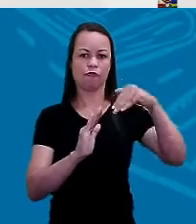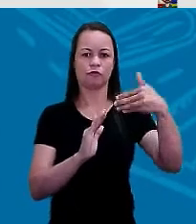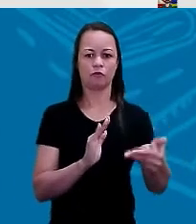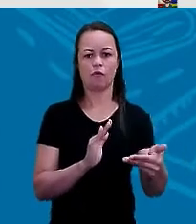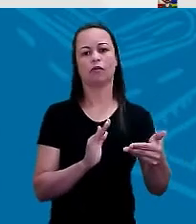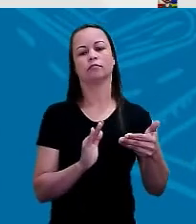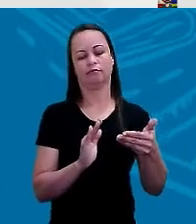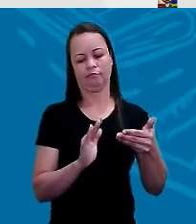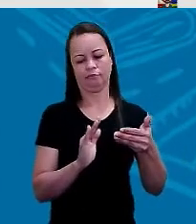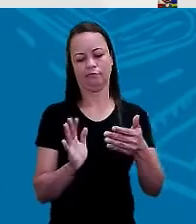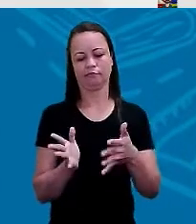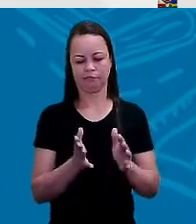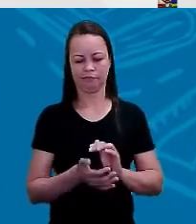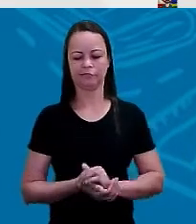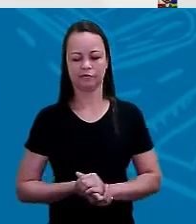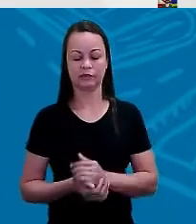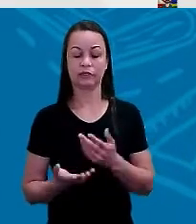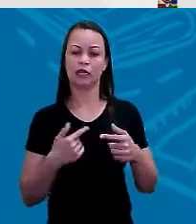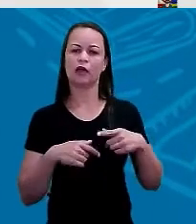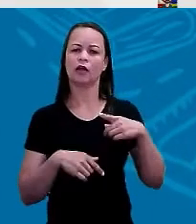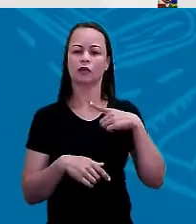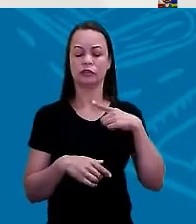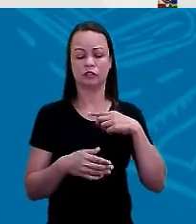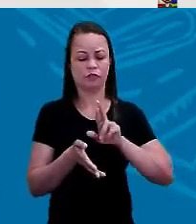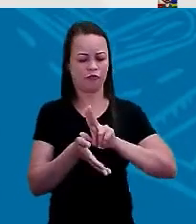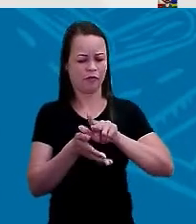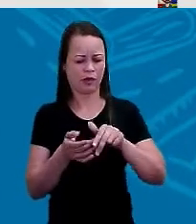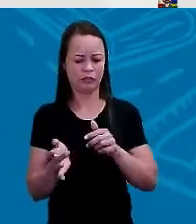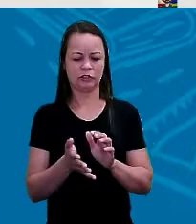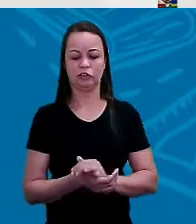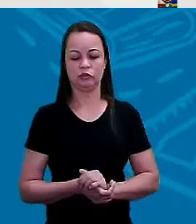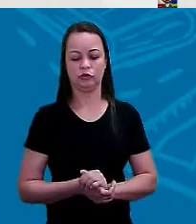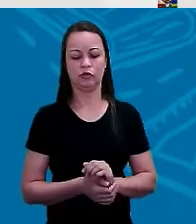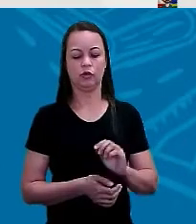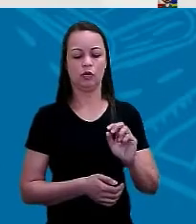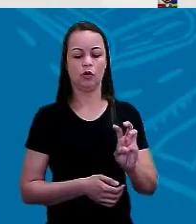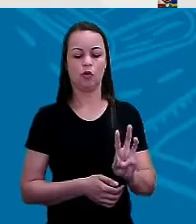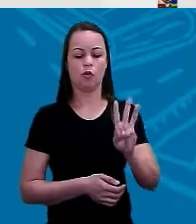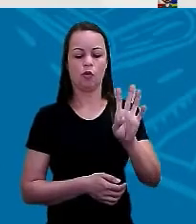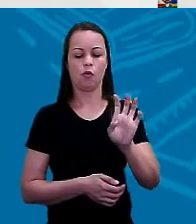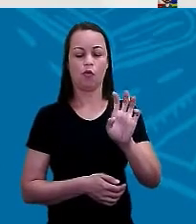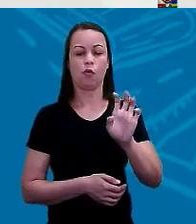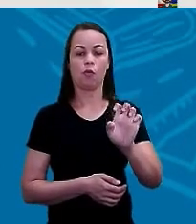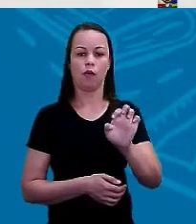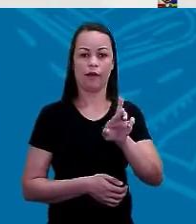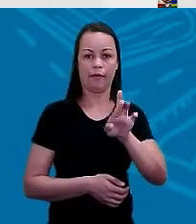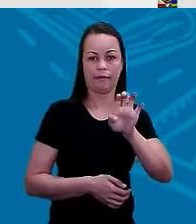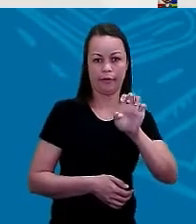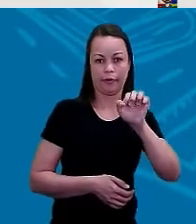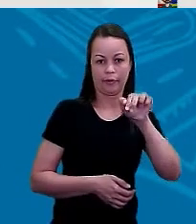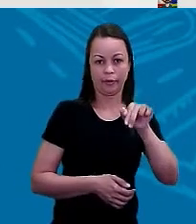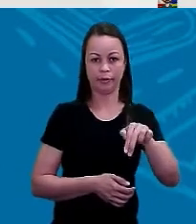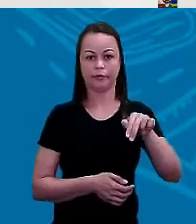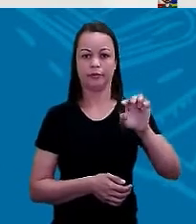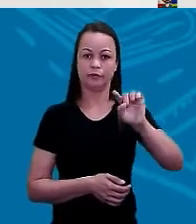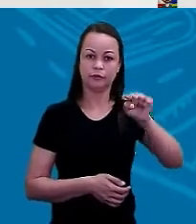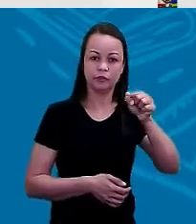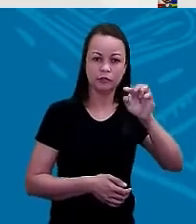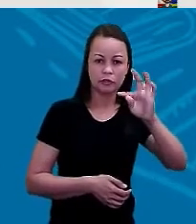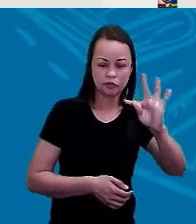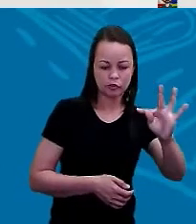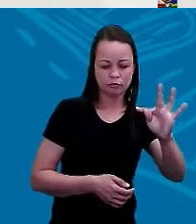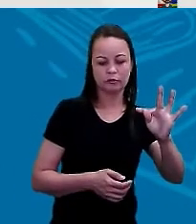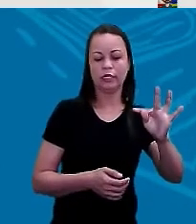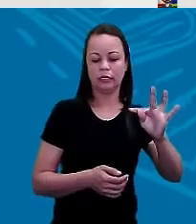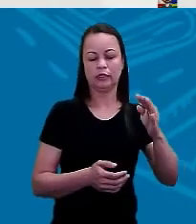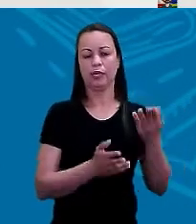tenho wasn't, eu tenho weren't. Esse weren't é a mesma coisa de were not. E wasn't de